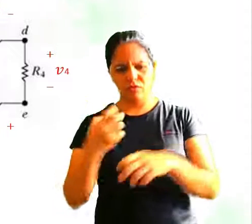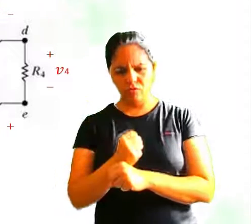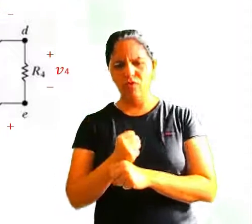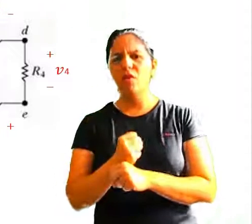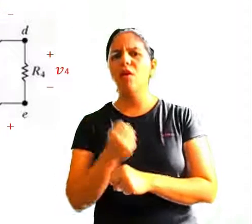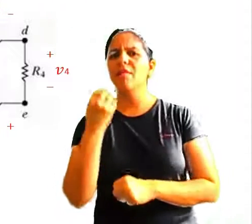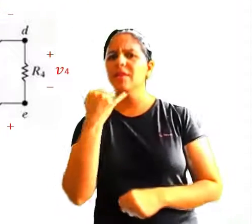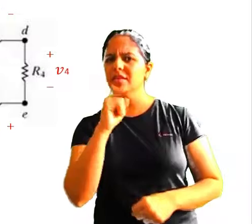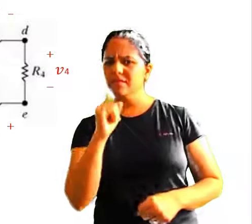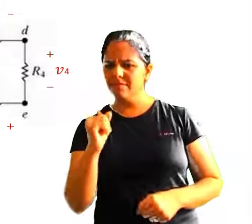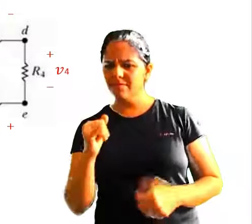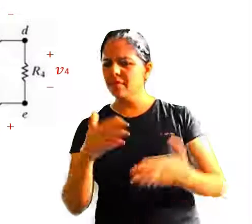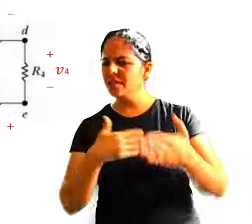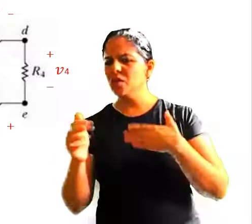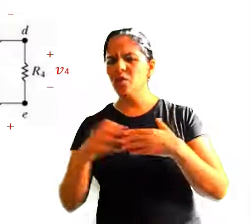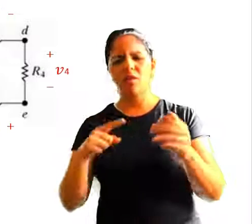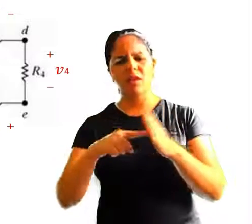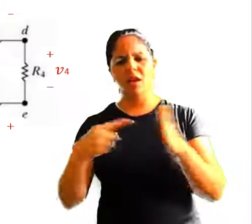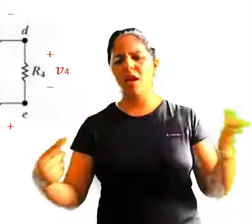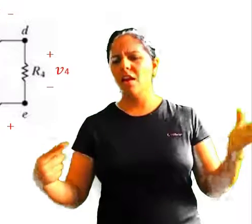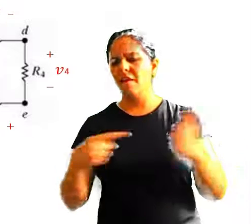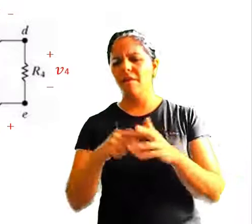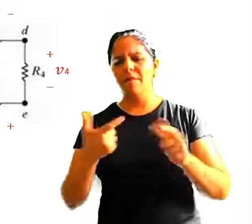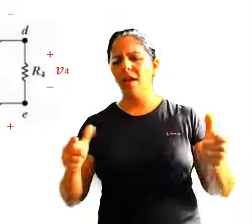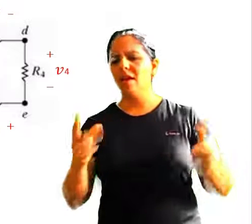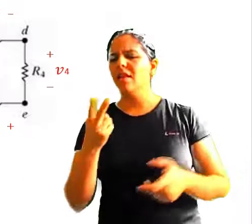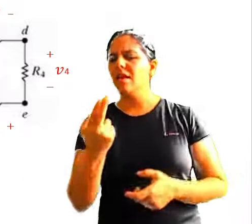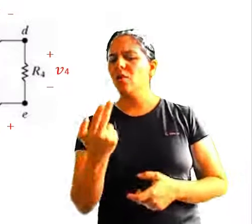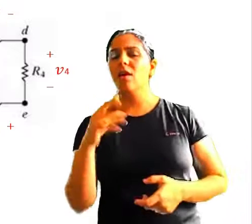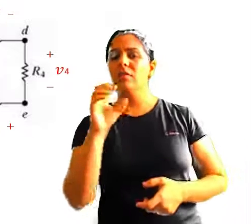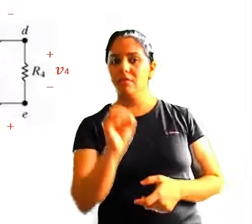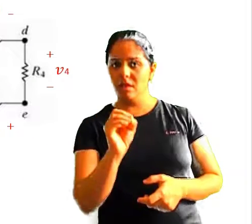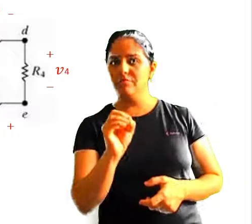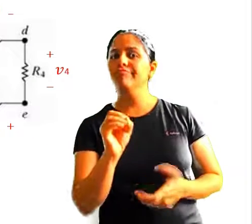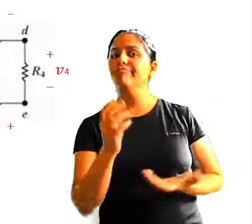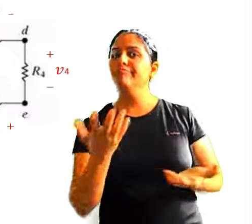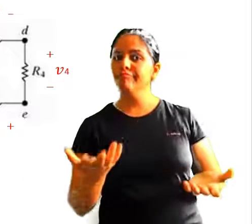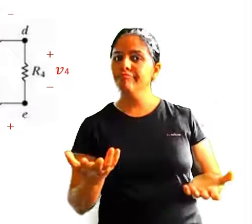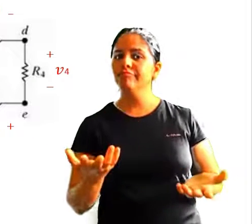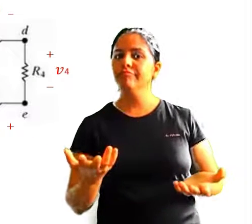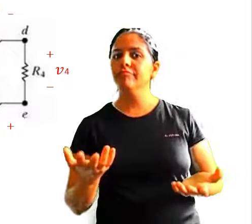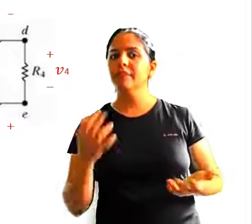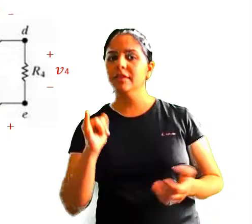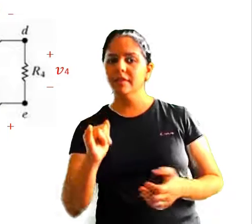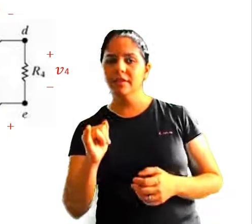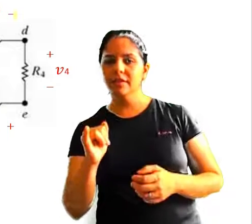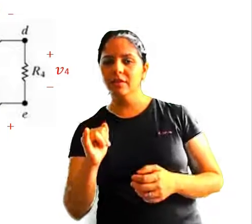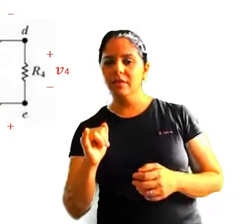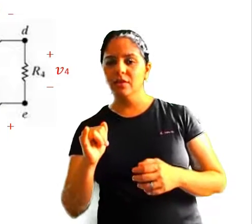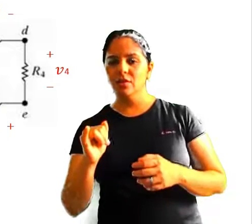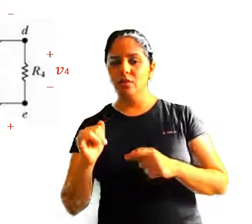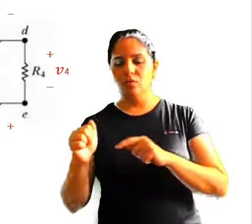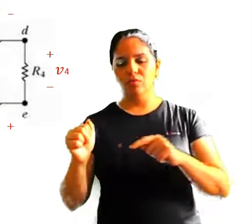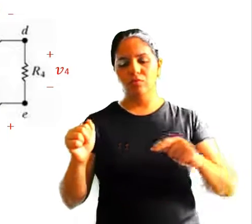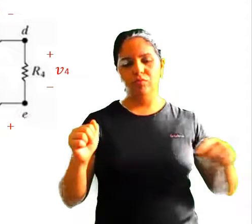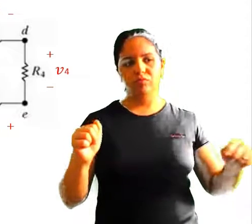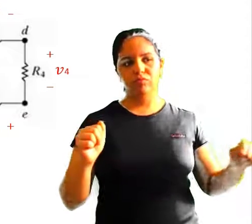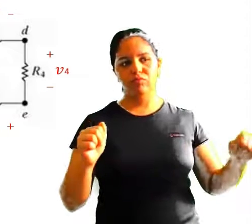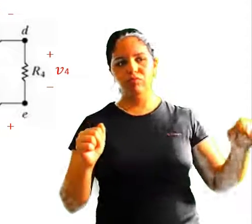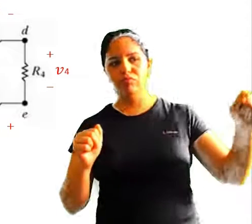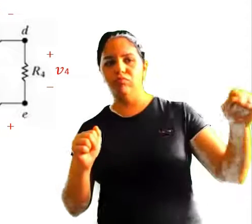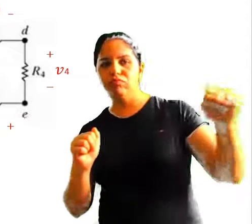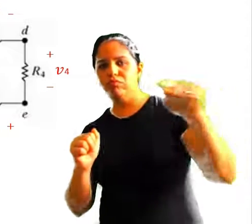malha, né? E a soma, né, algébrica, novamente, né, das tensões em qualquer malha é sempre nula, né?